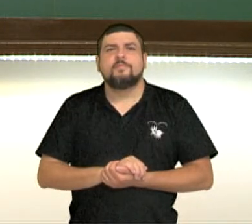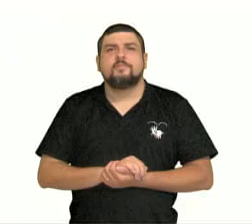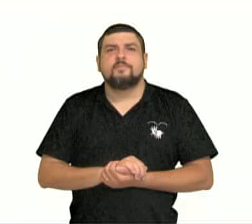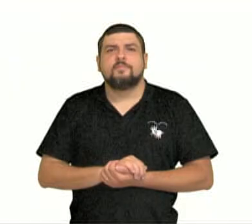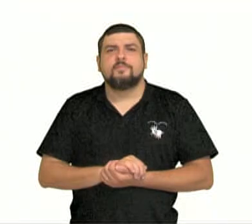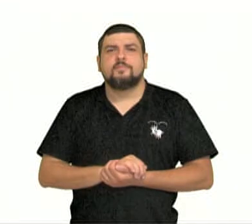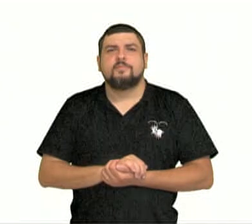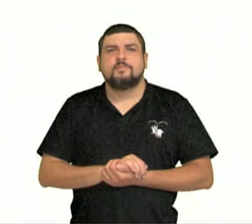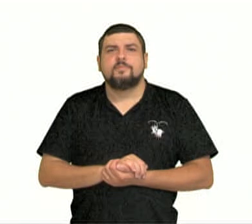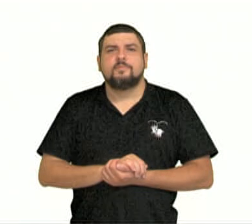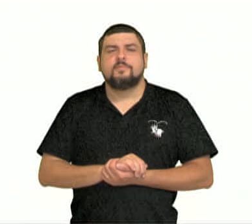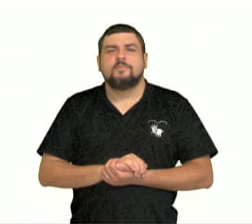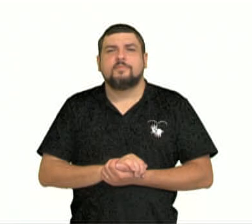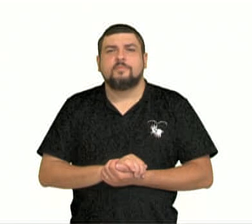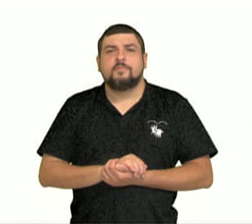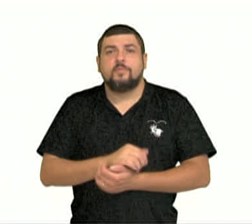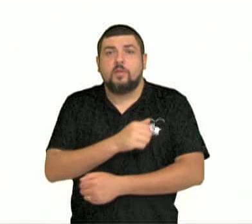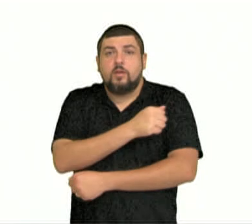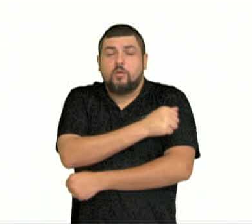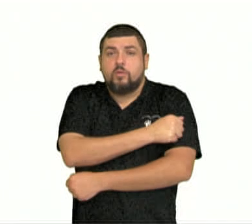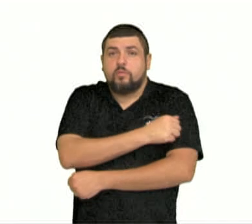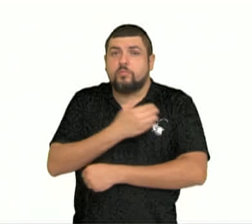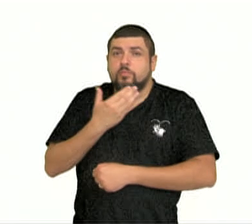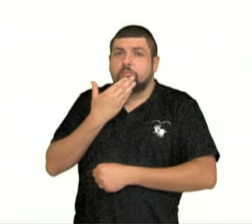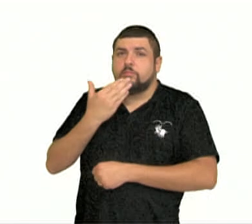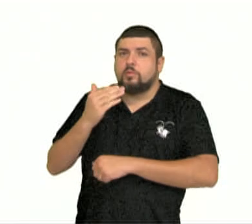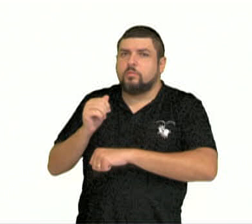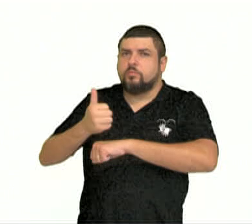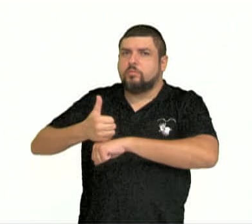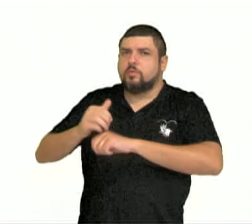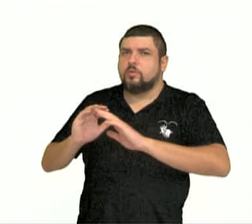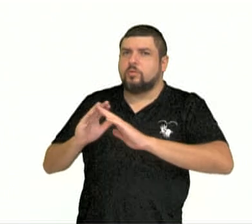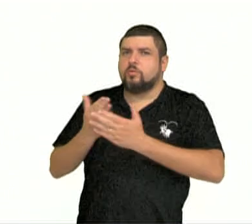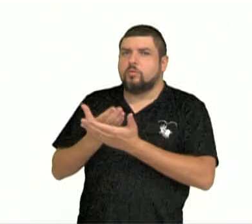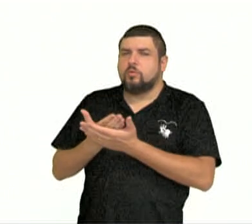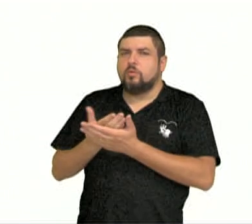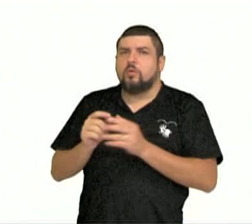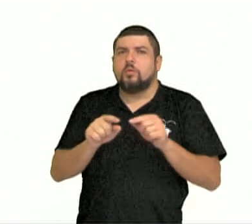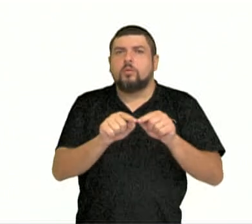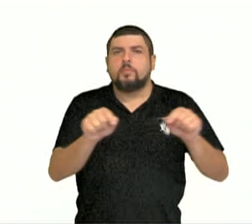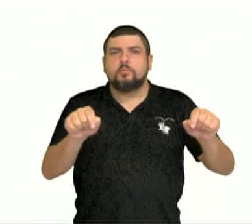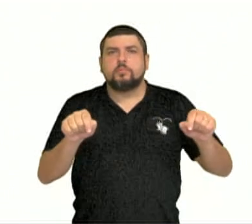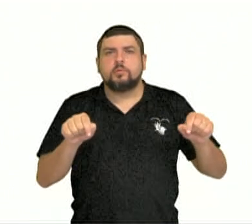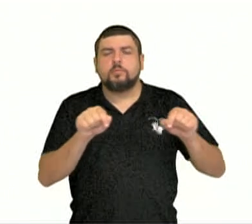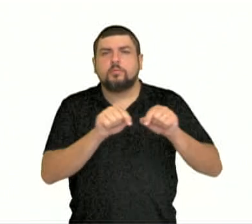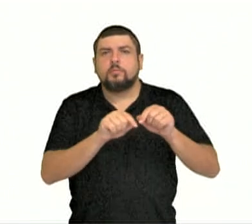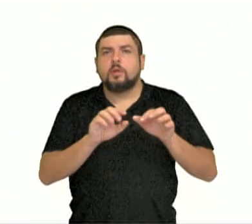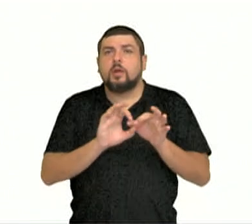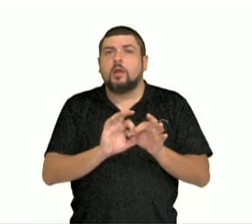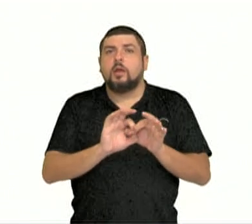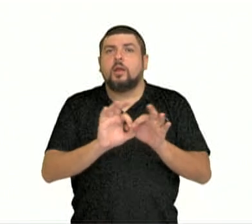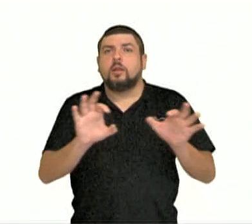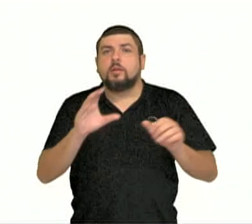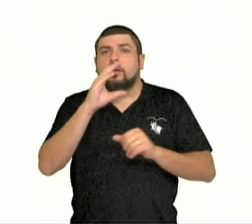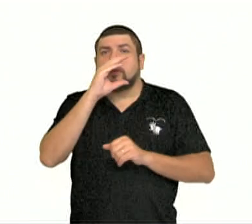olhamos. Aluno solicitando a direção da escola, a quadra da escola, para fazer um campeonato no final de